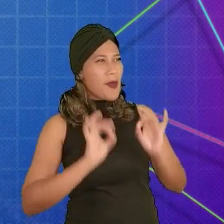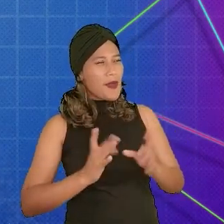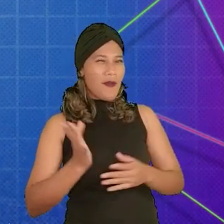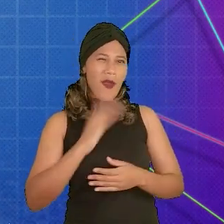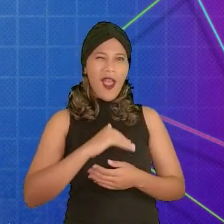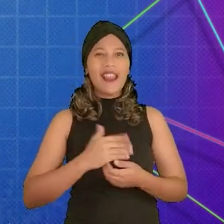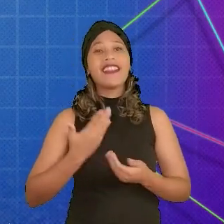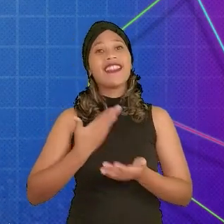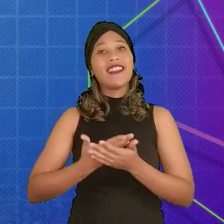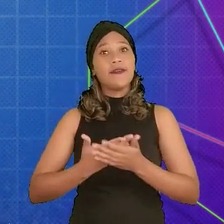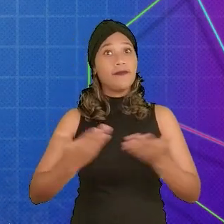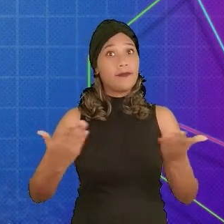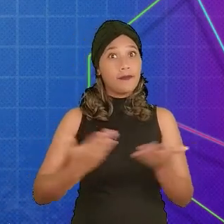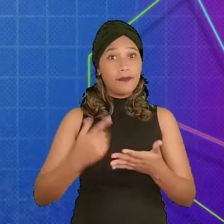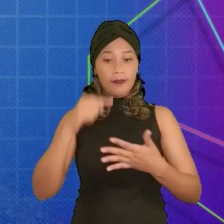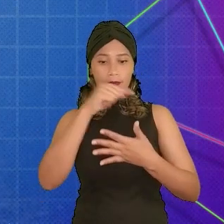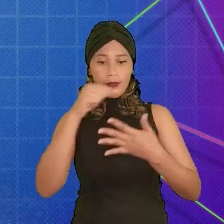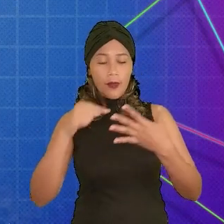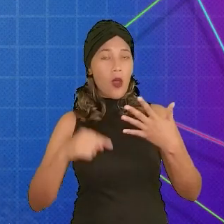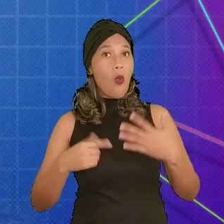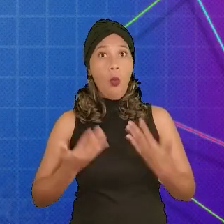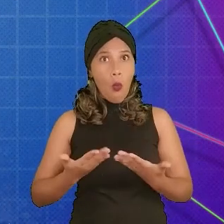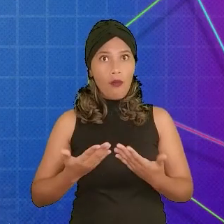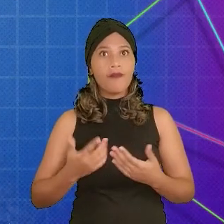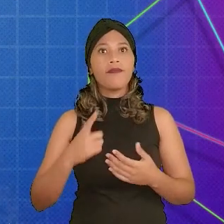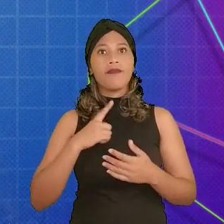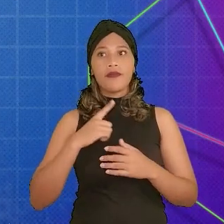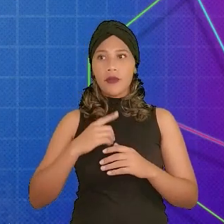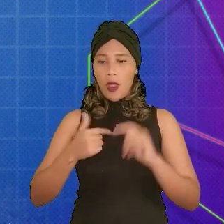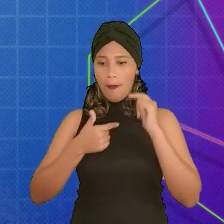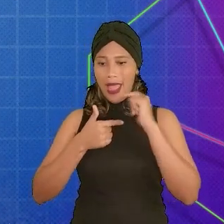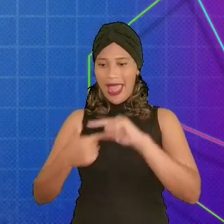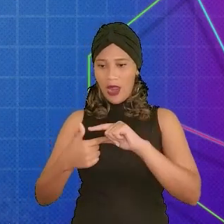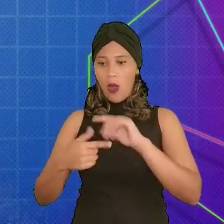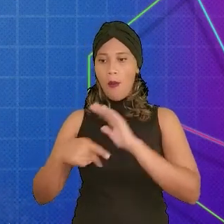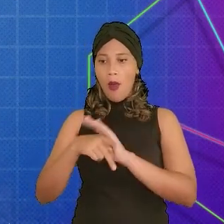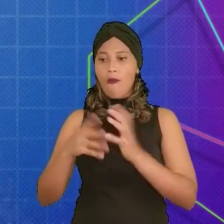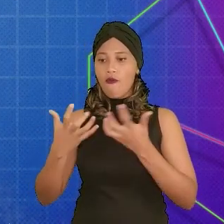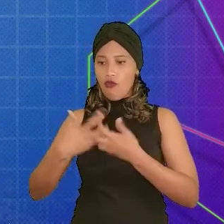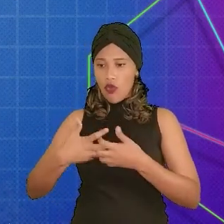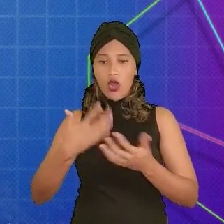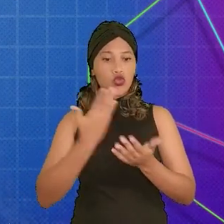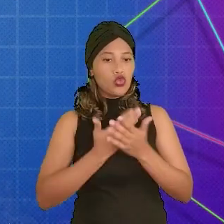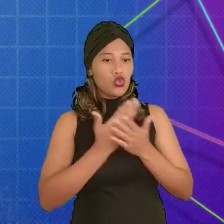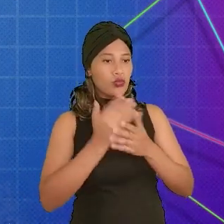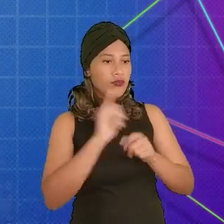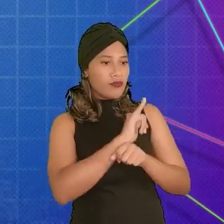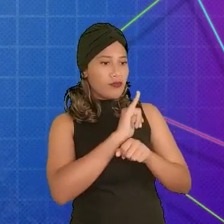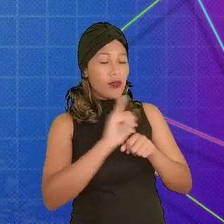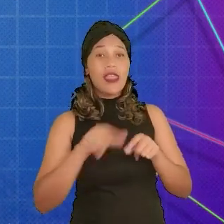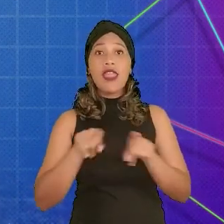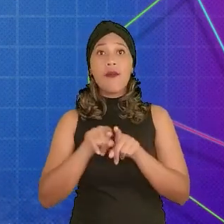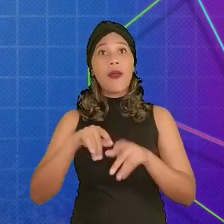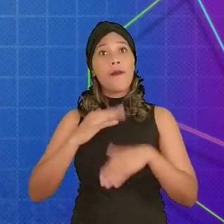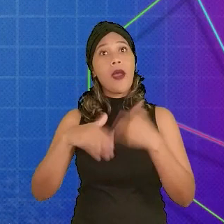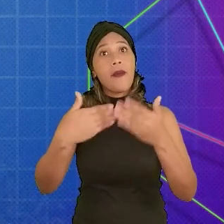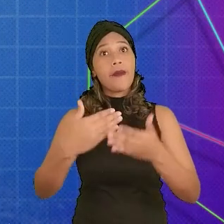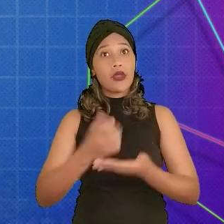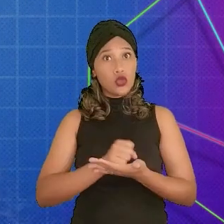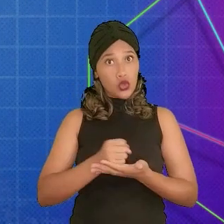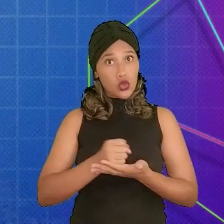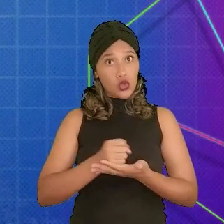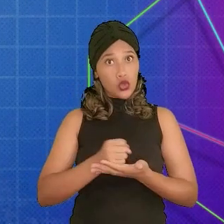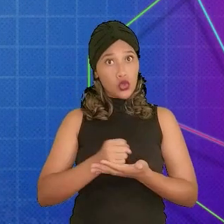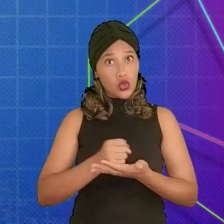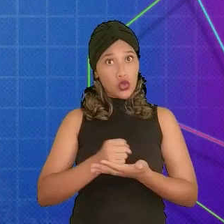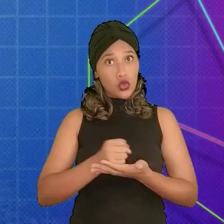Então bora? Nessa aula, os tópicos são os seguintes: padrões de funcionamento, estudos de dinâmicas e a progressão dos jogos.